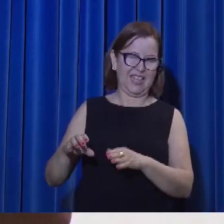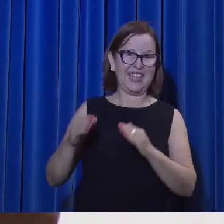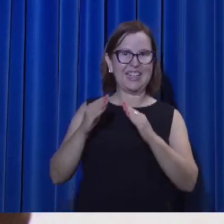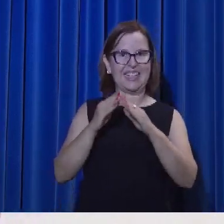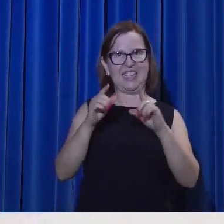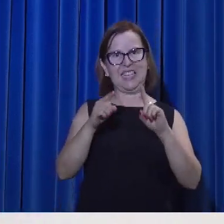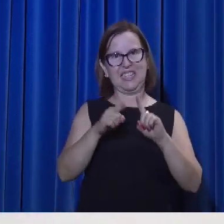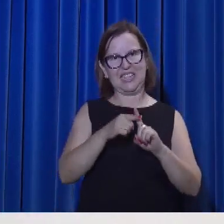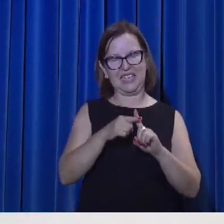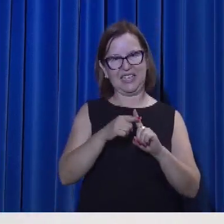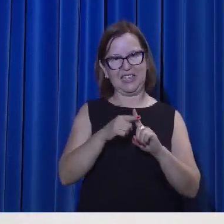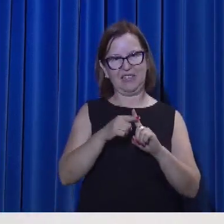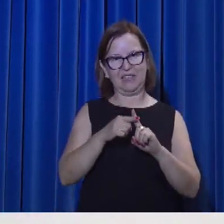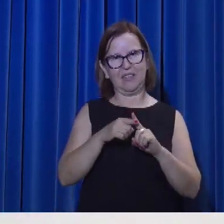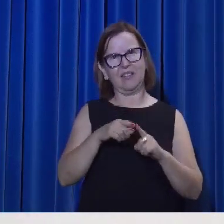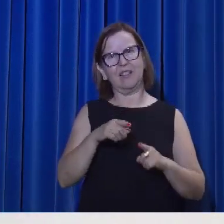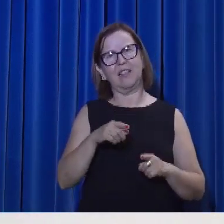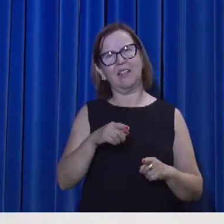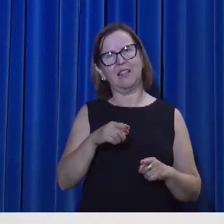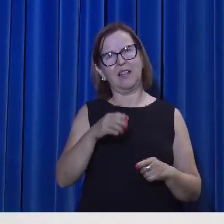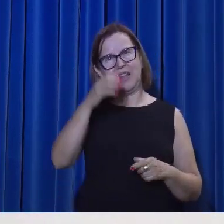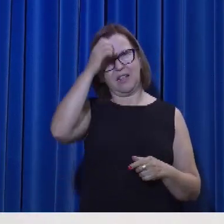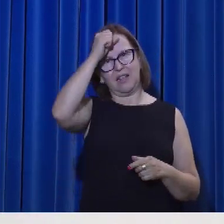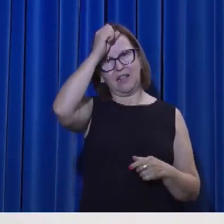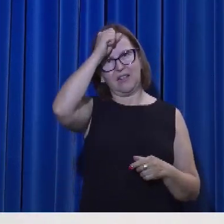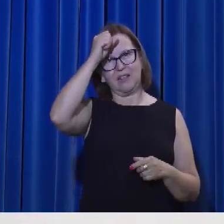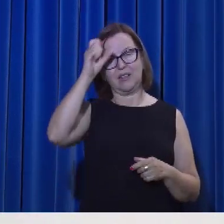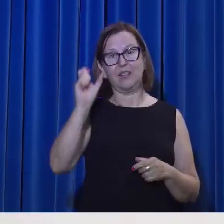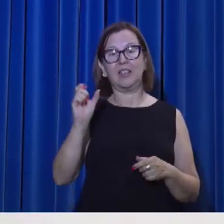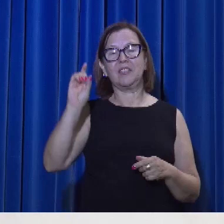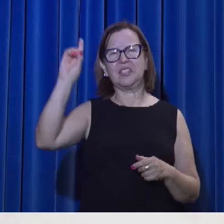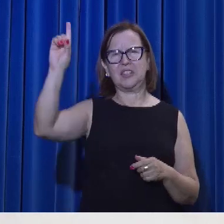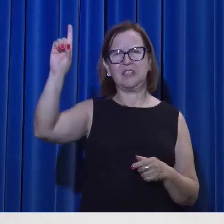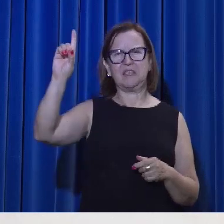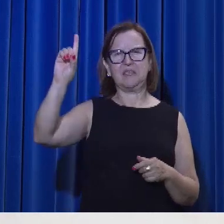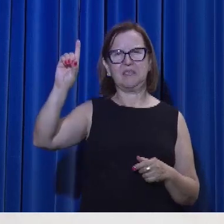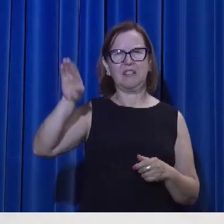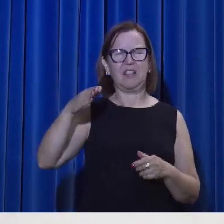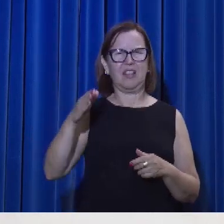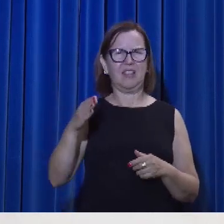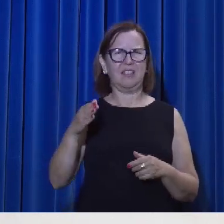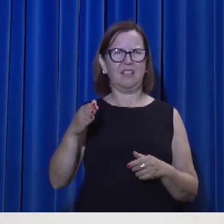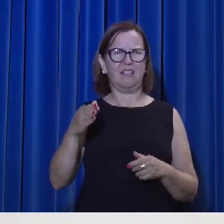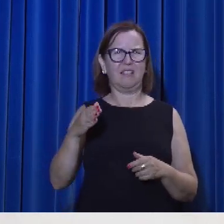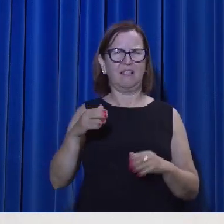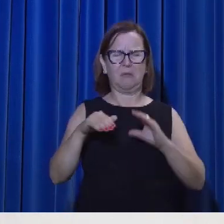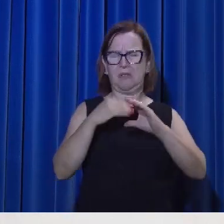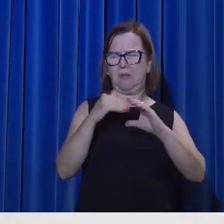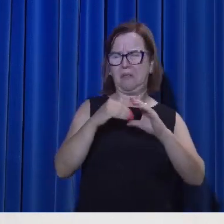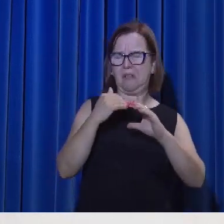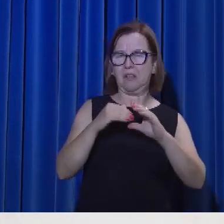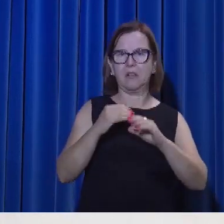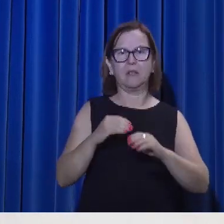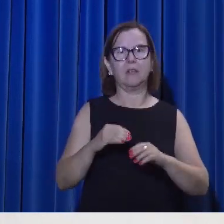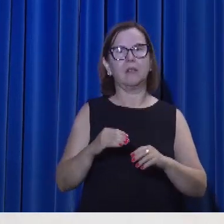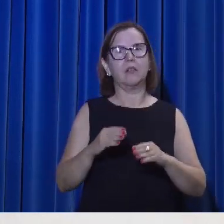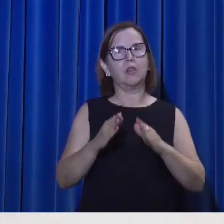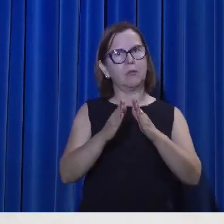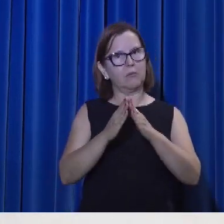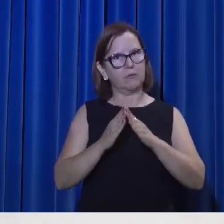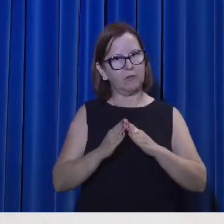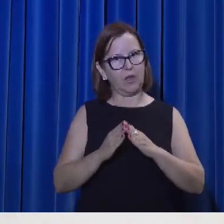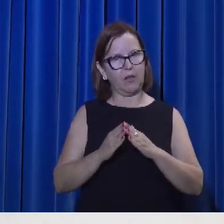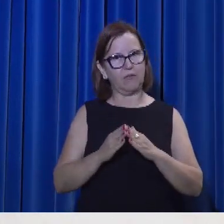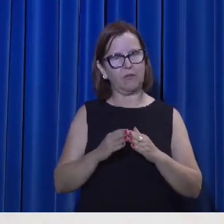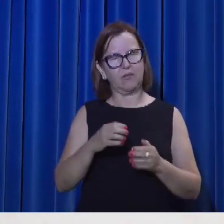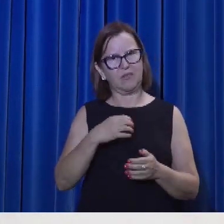igreja contemple a palavra de Deus. Aí ele vai mandar um monte de coisa. Então, se você vai usar no celular, deixa no modo avião para a gente